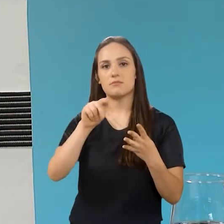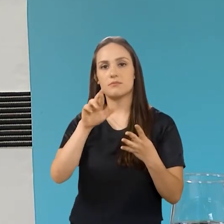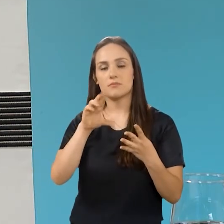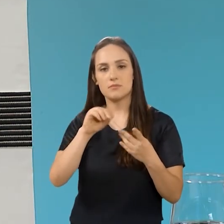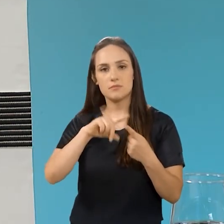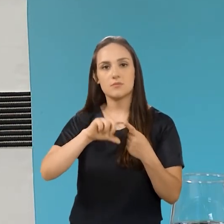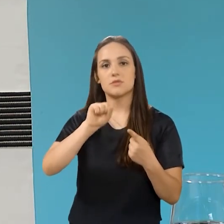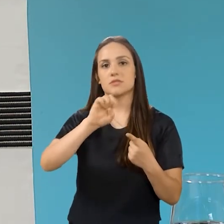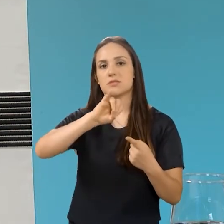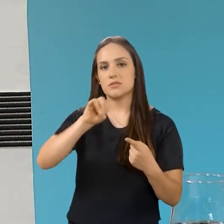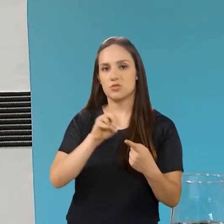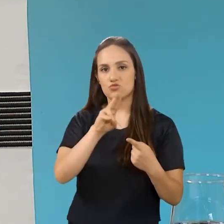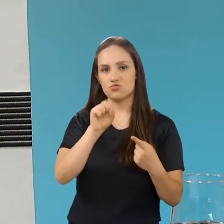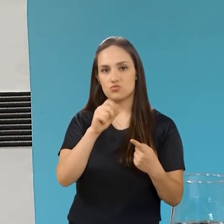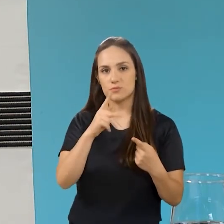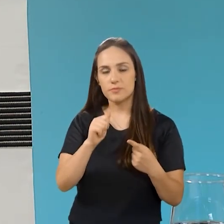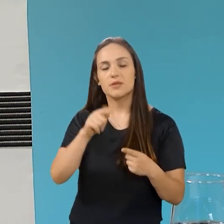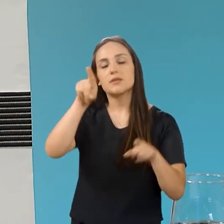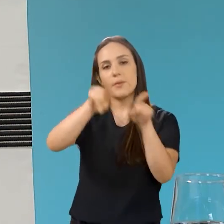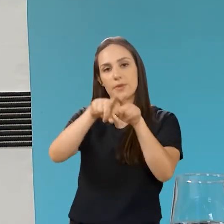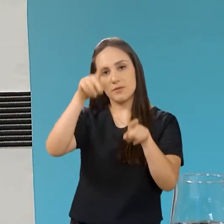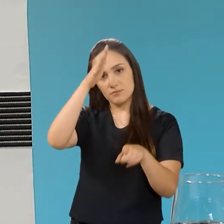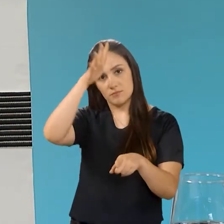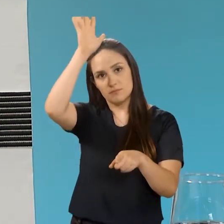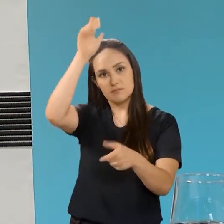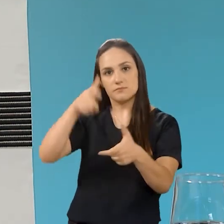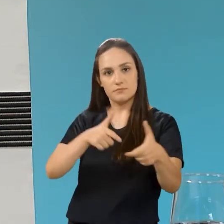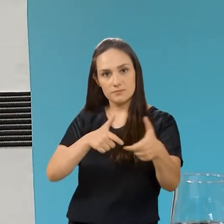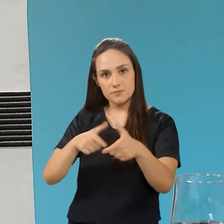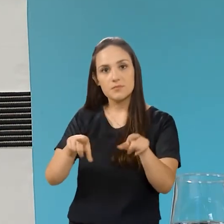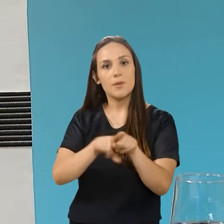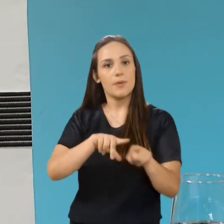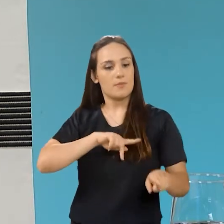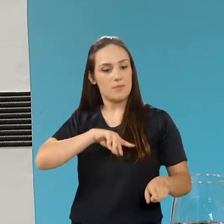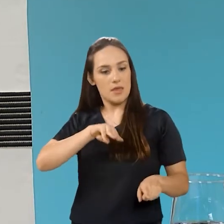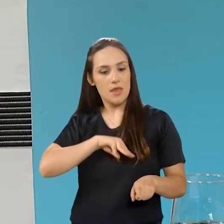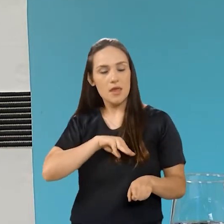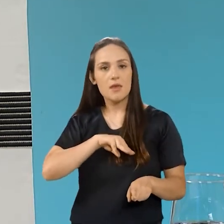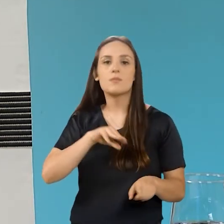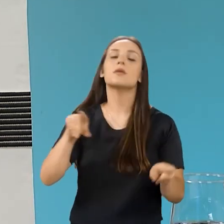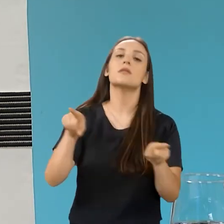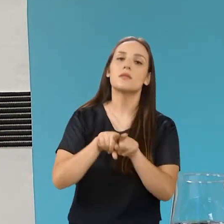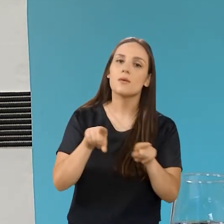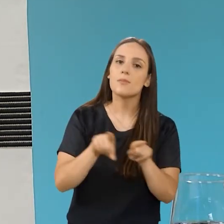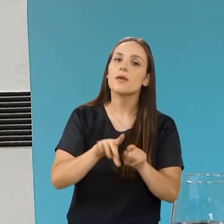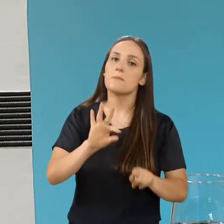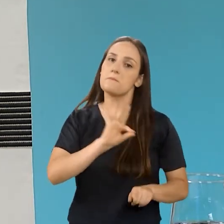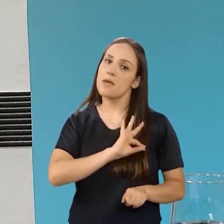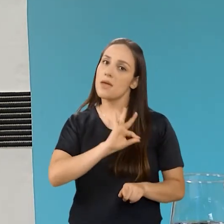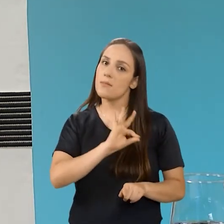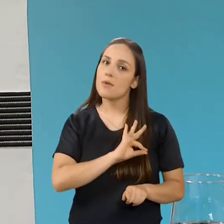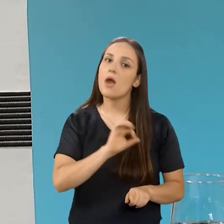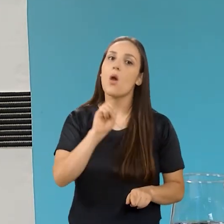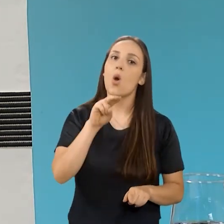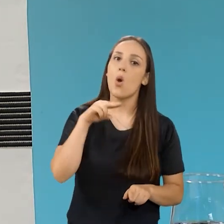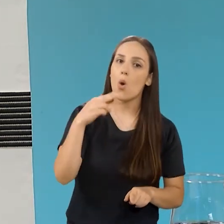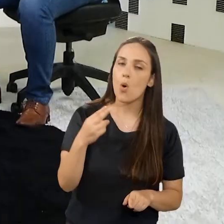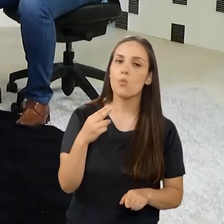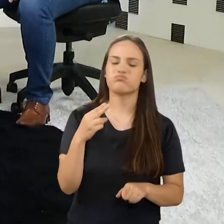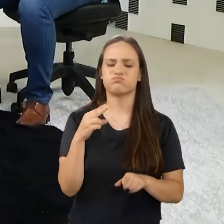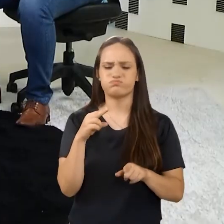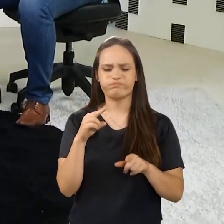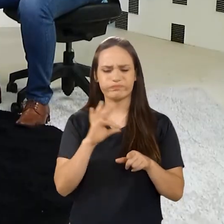o Corpo de Bombeiros, através da Polícia Militar Ambiental, através da Polícia Civil, através da Polícia Técnica, da